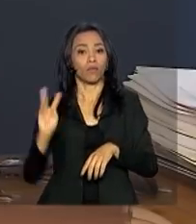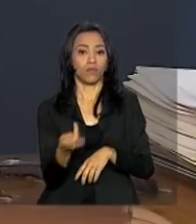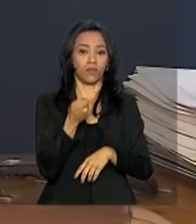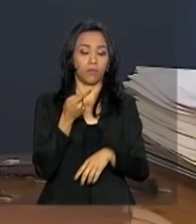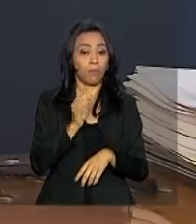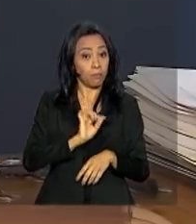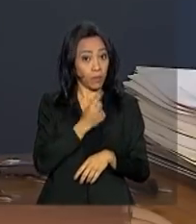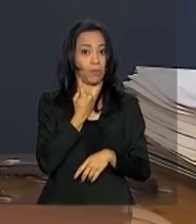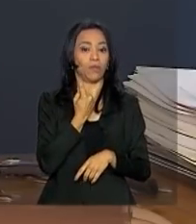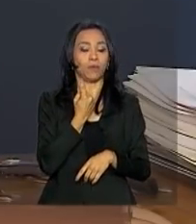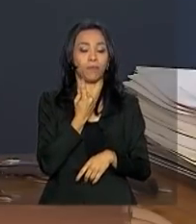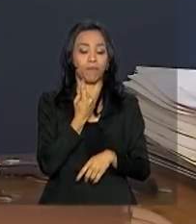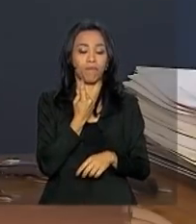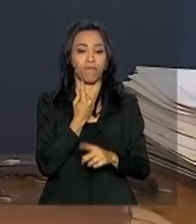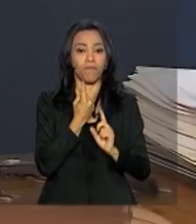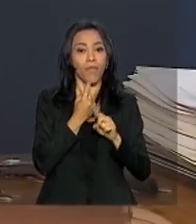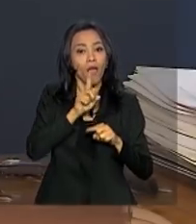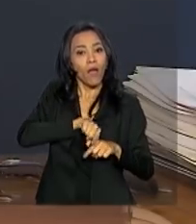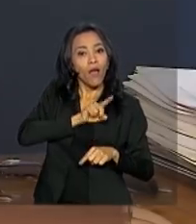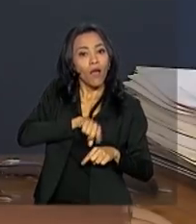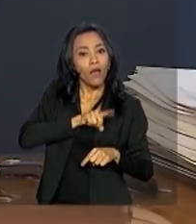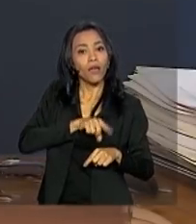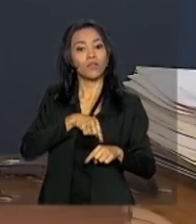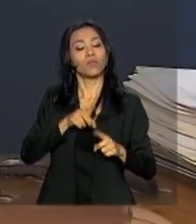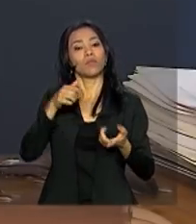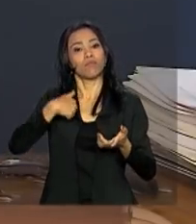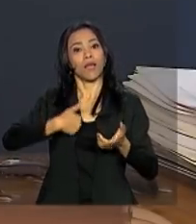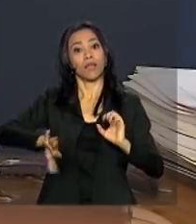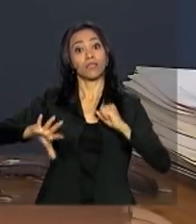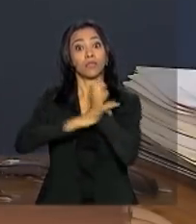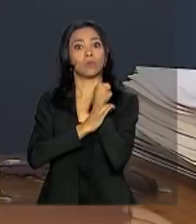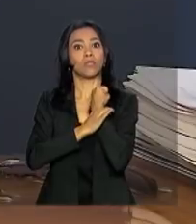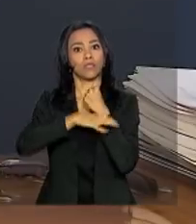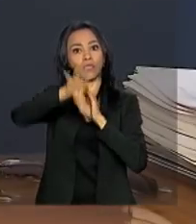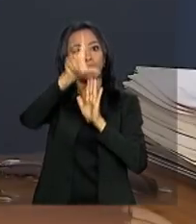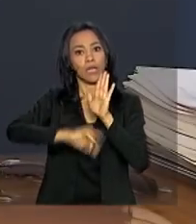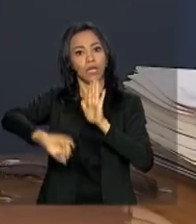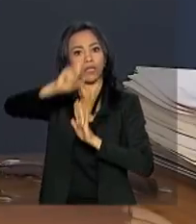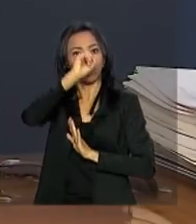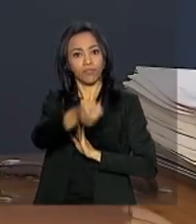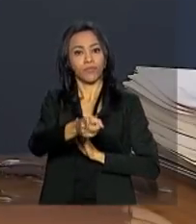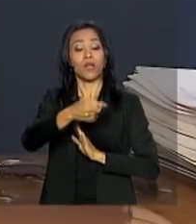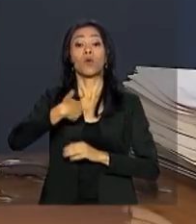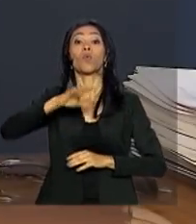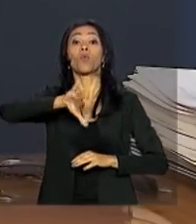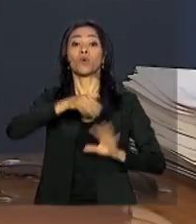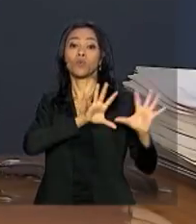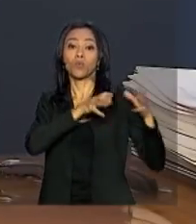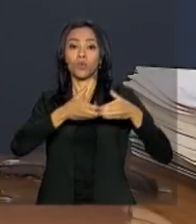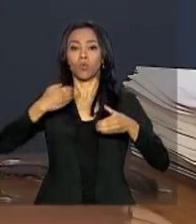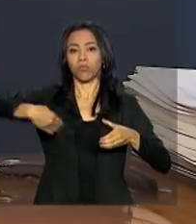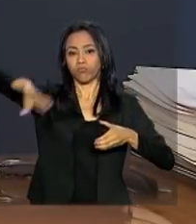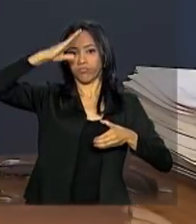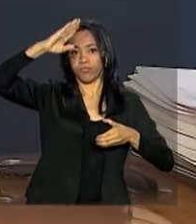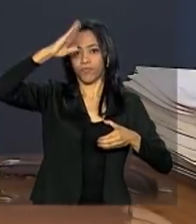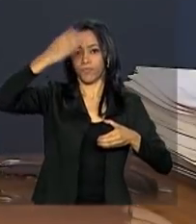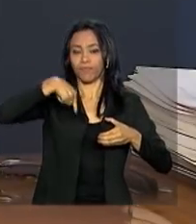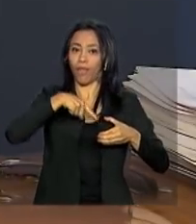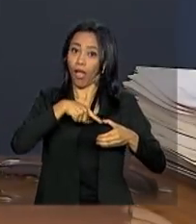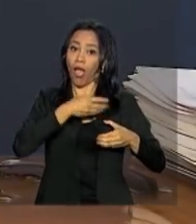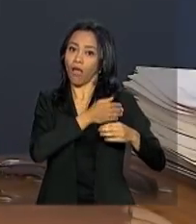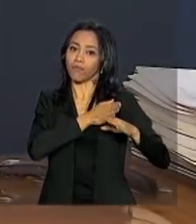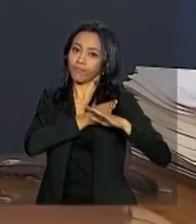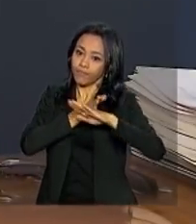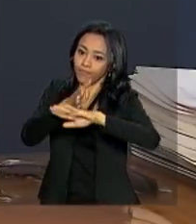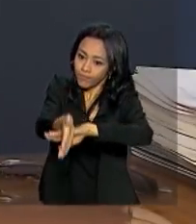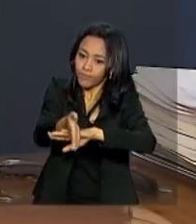primeiramente, a uma ação de GLO, garantia da lei e da ordem. Quando as Forças Armadas passam a